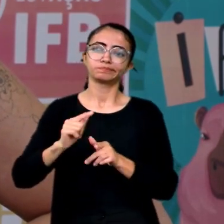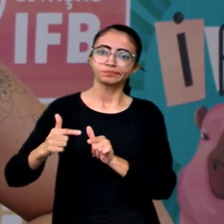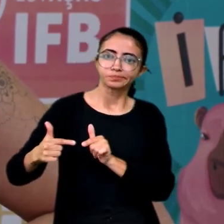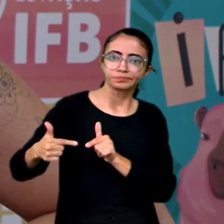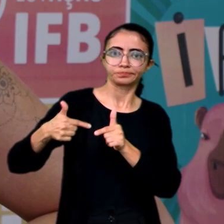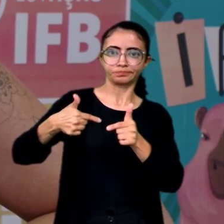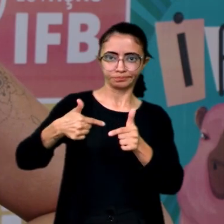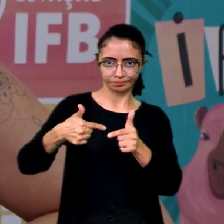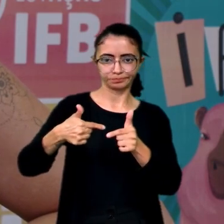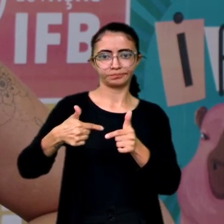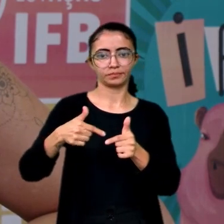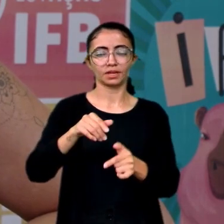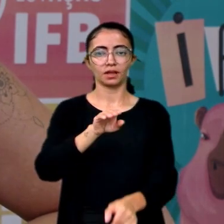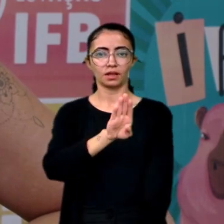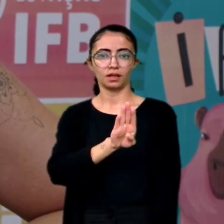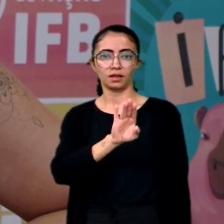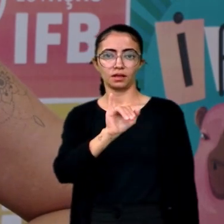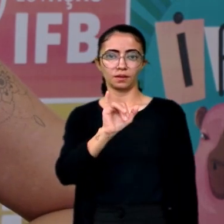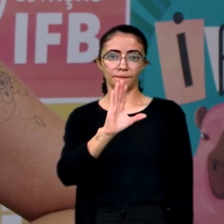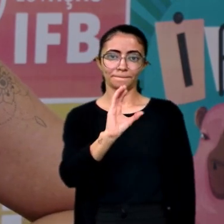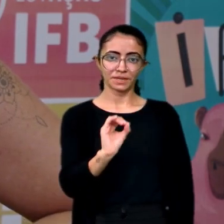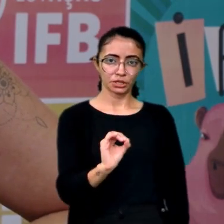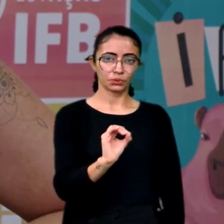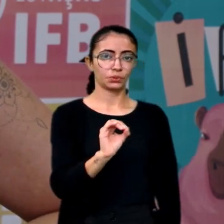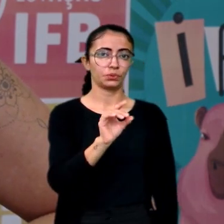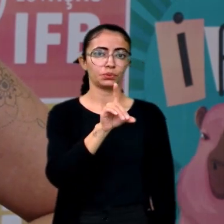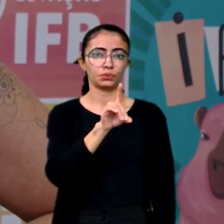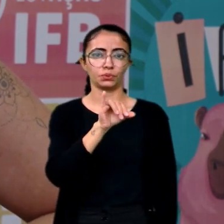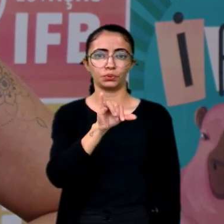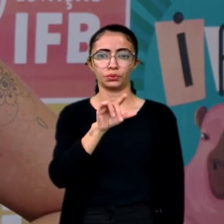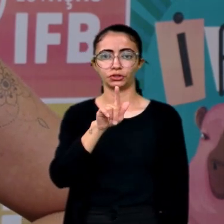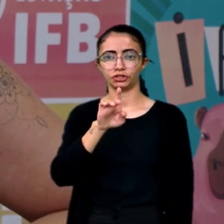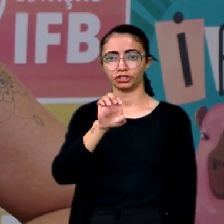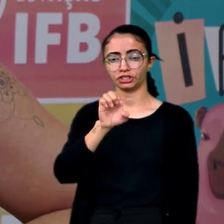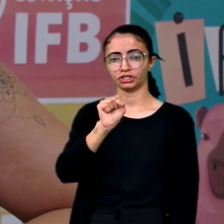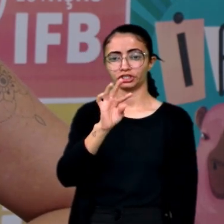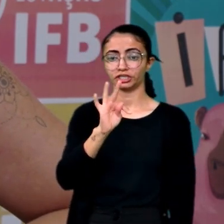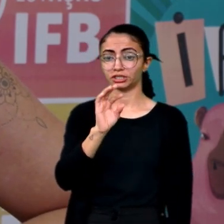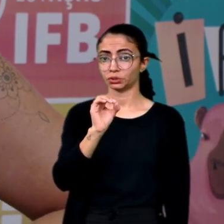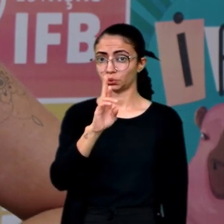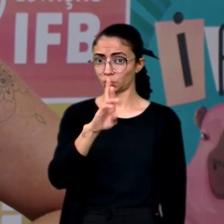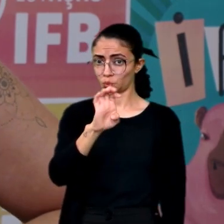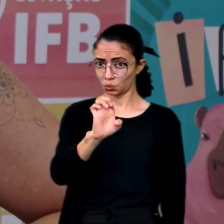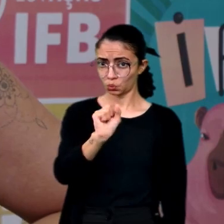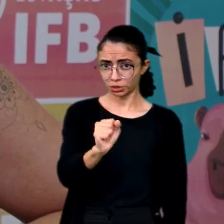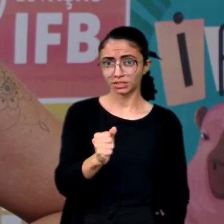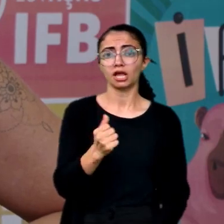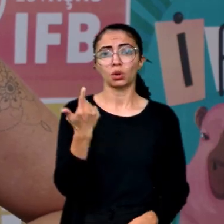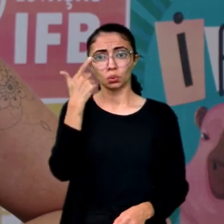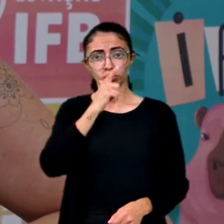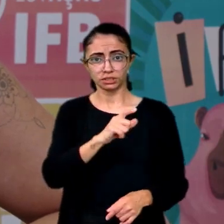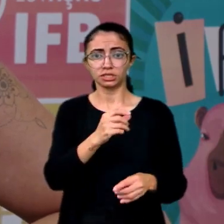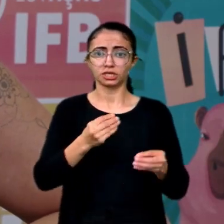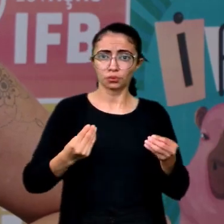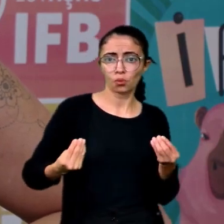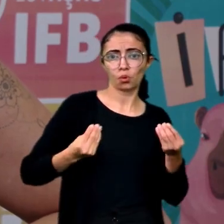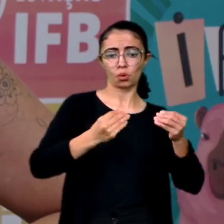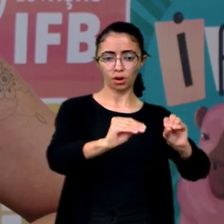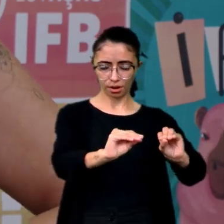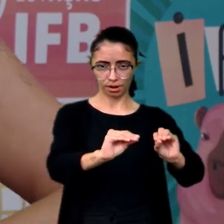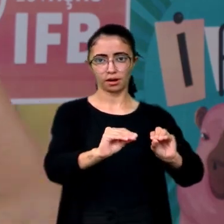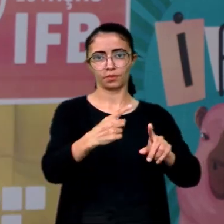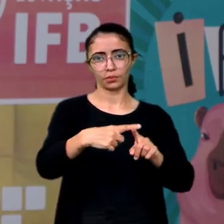os biodigestores, então isso já ajudou muito, porque 50%, quer dizer, todo o seu resíduo orgânico vai para